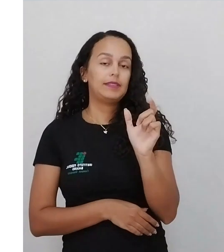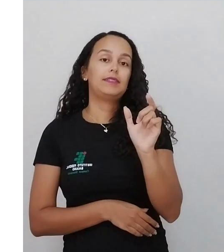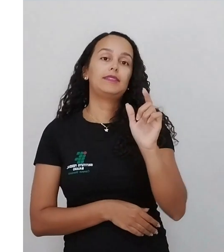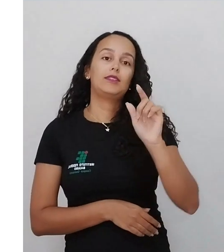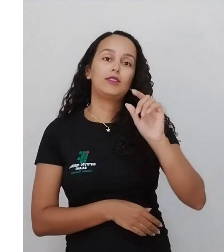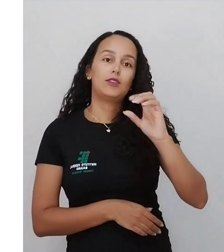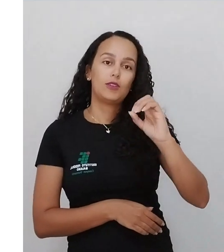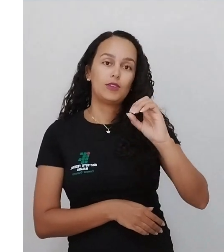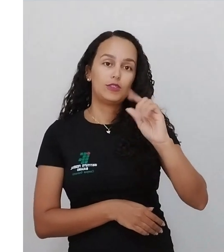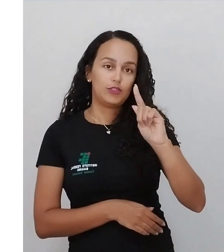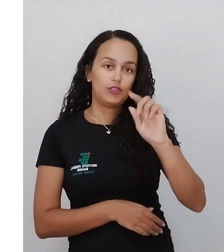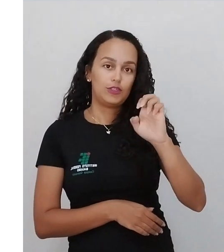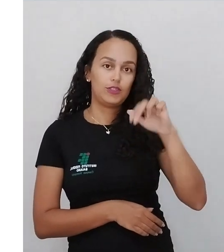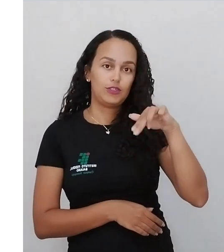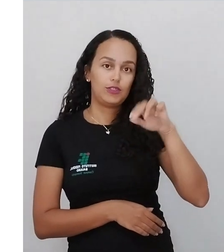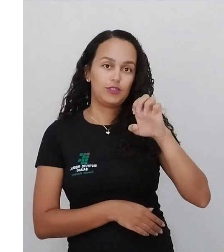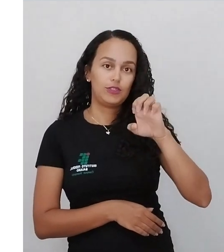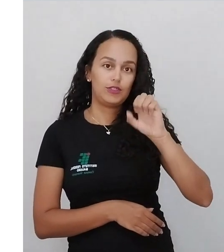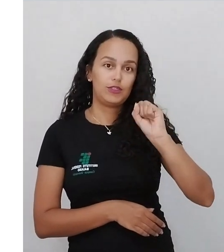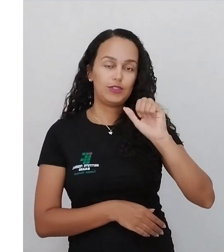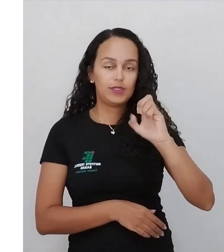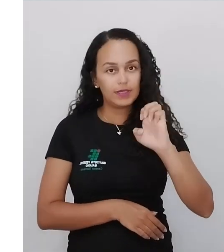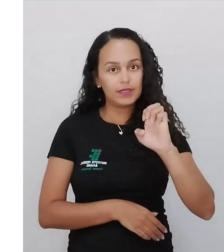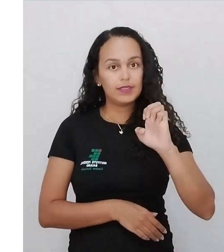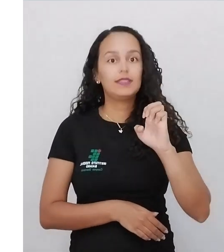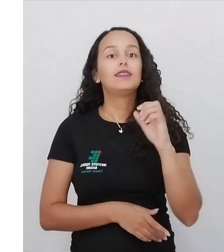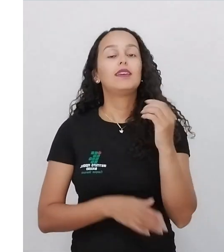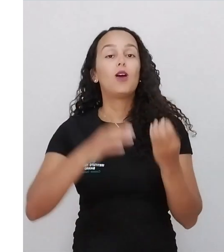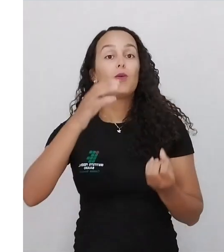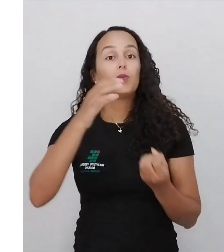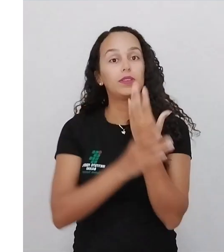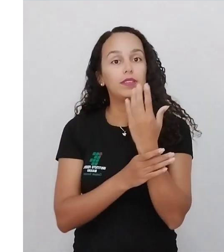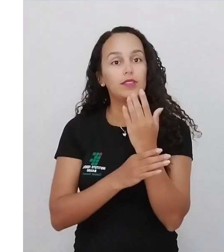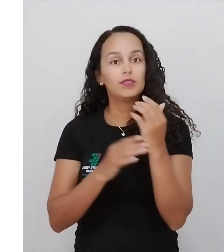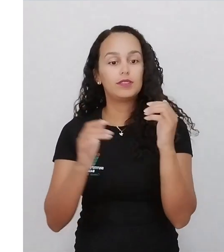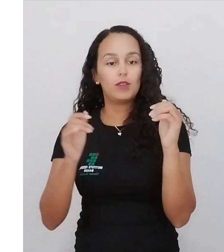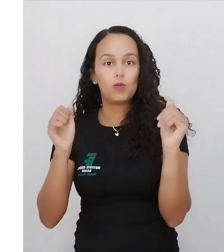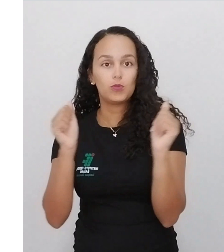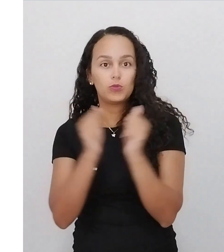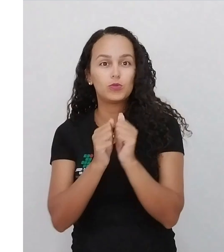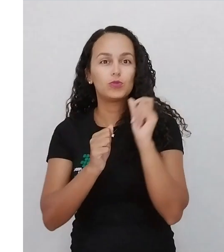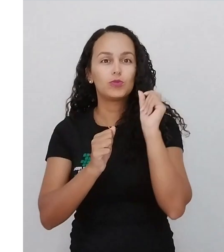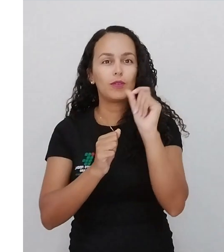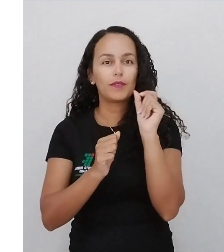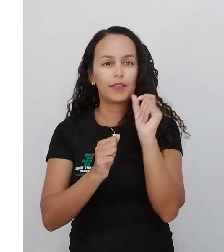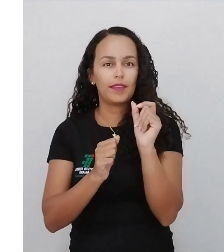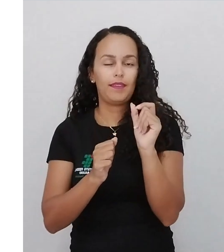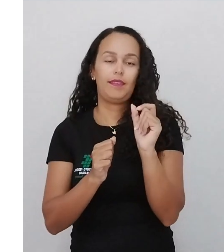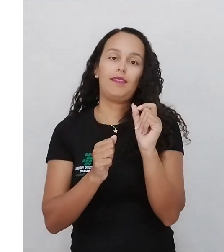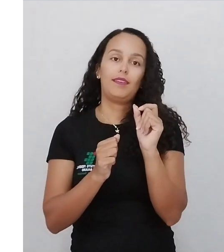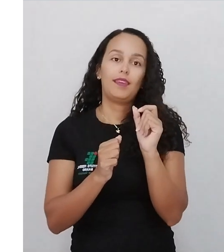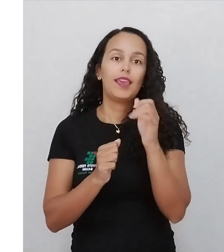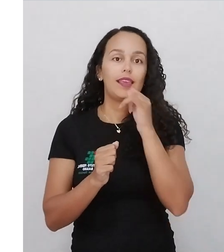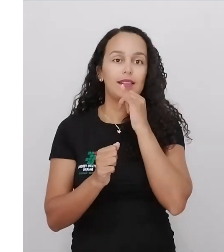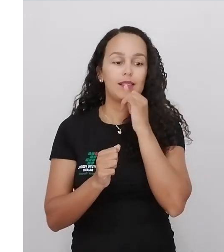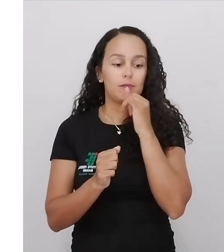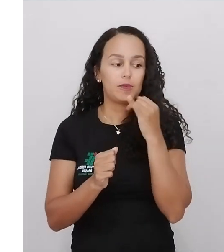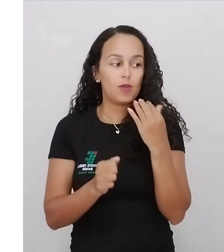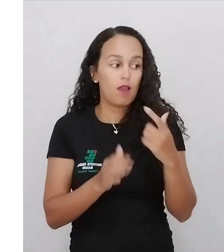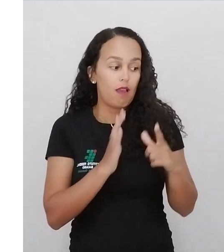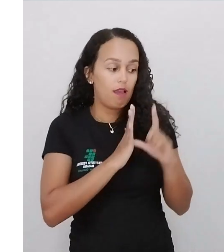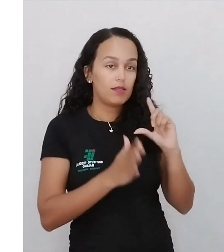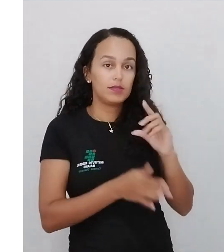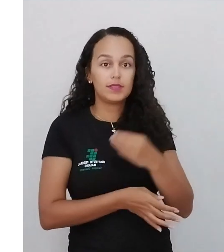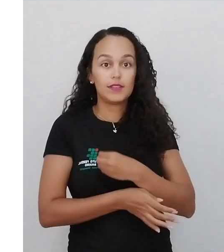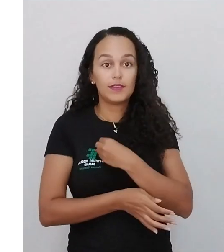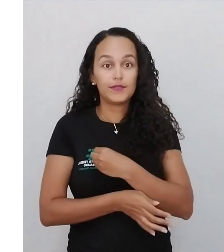significa origem. Então, a origem da vida não viria, de algo que fosse anteriormente vivo ou que